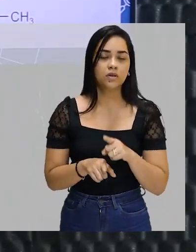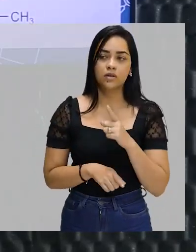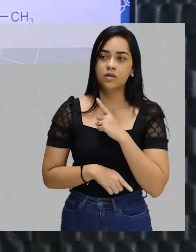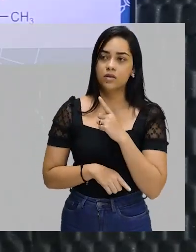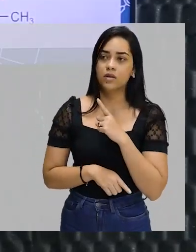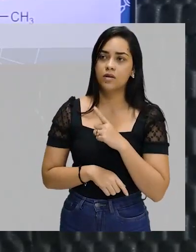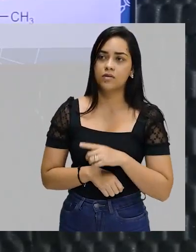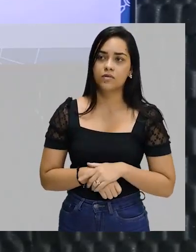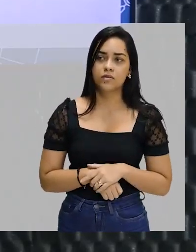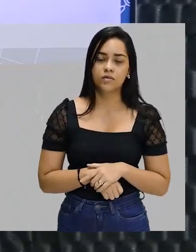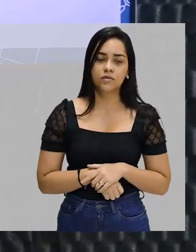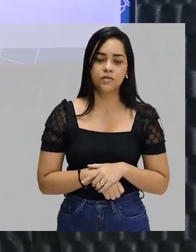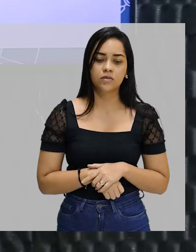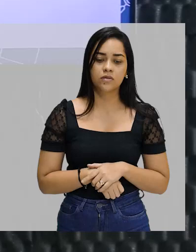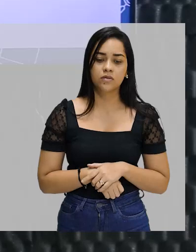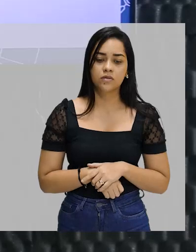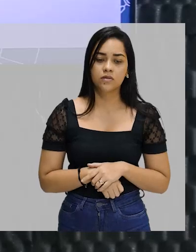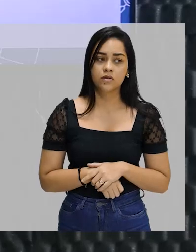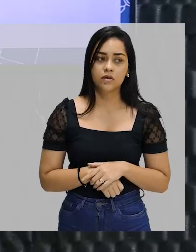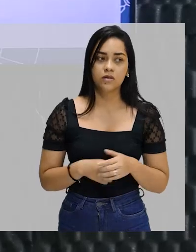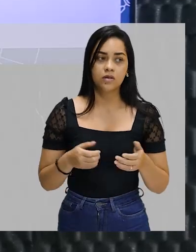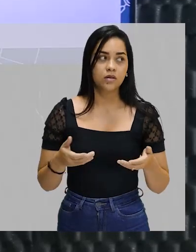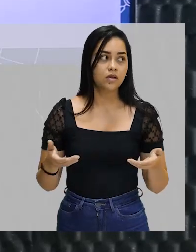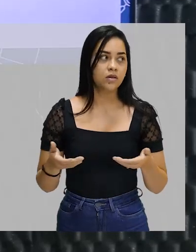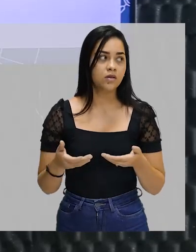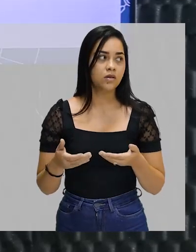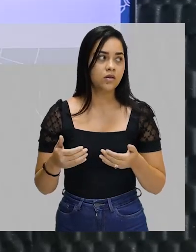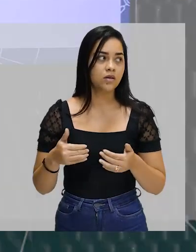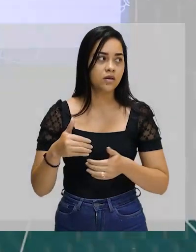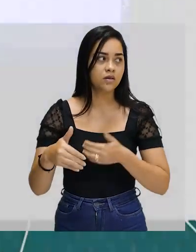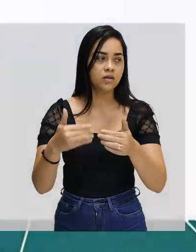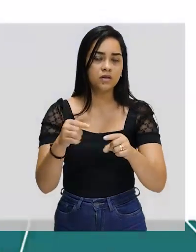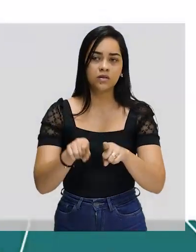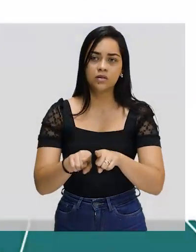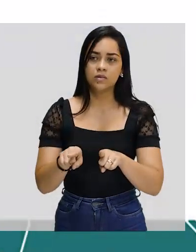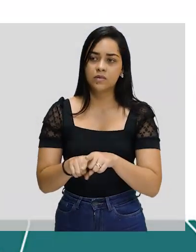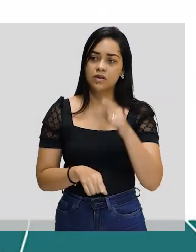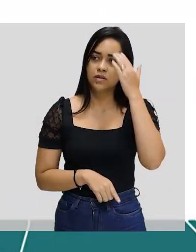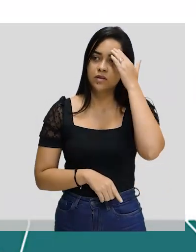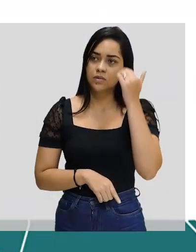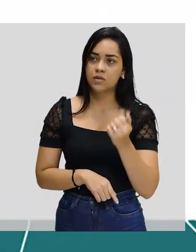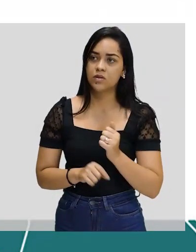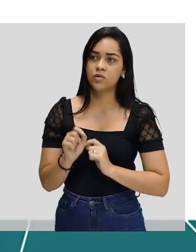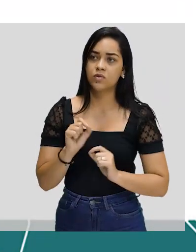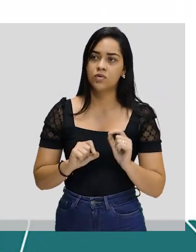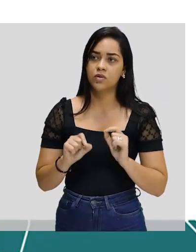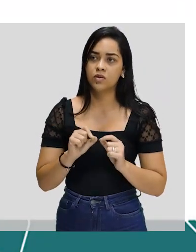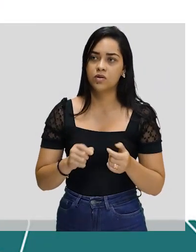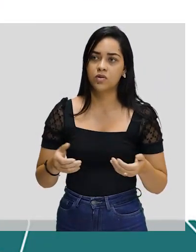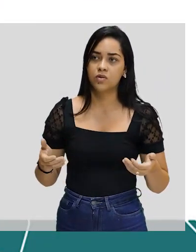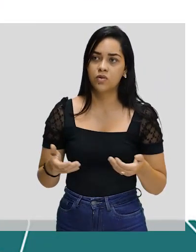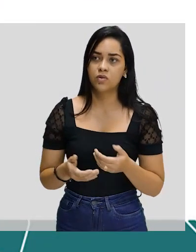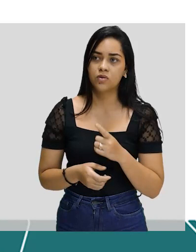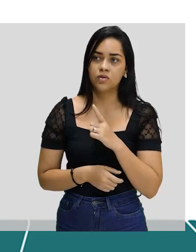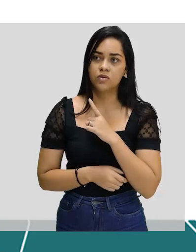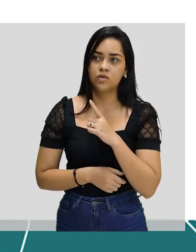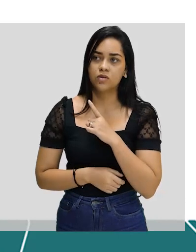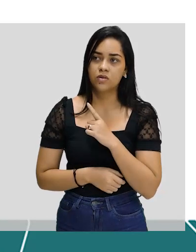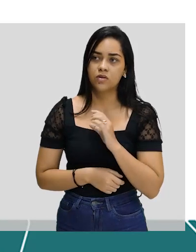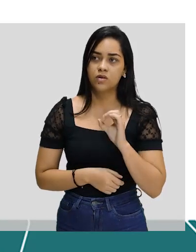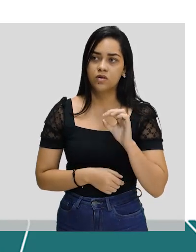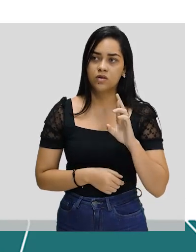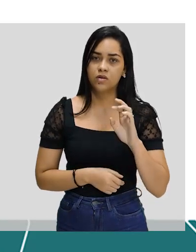Show de bola, turminha? Vamos avançar. Sabes que existem atualmente milhões de